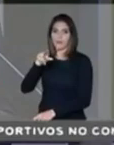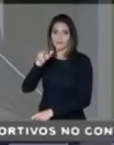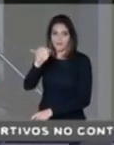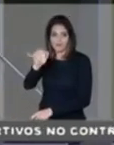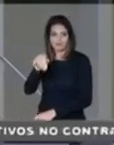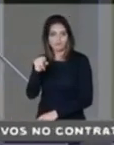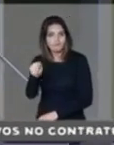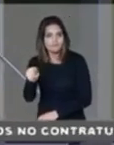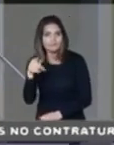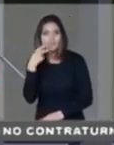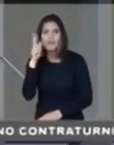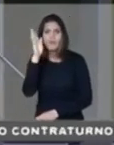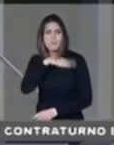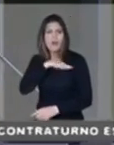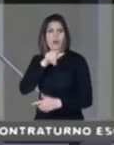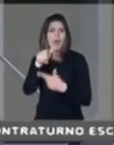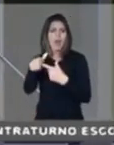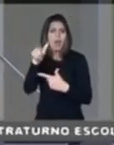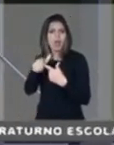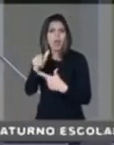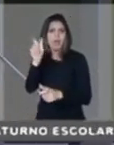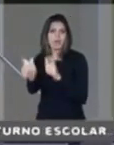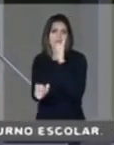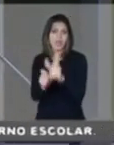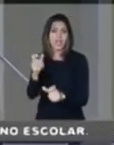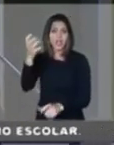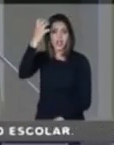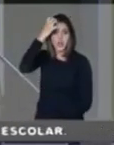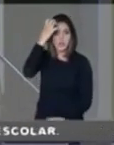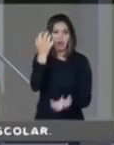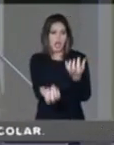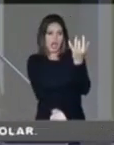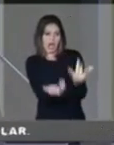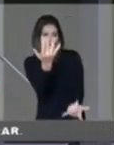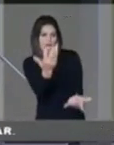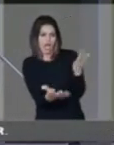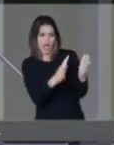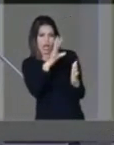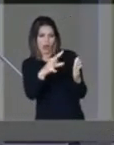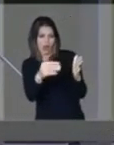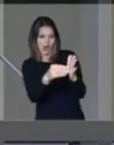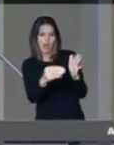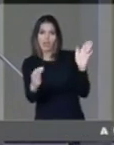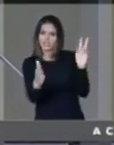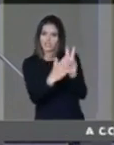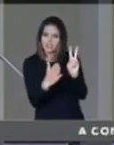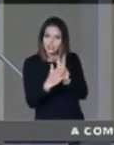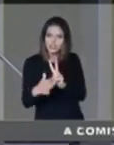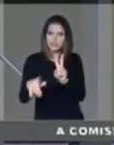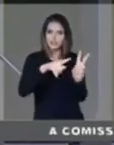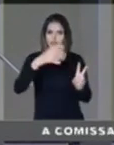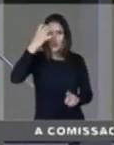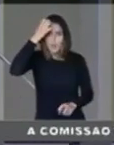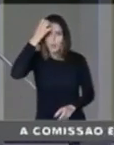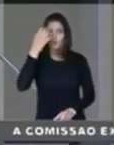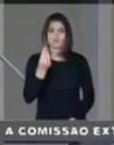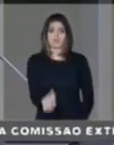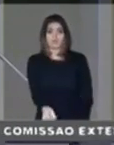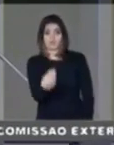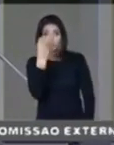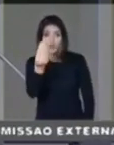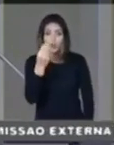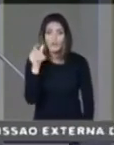brasileiro. Mas Bolsonaro vai lá dizer que a culpa das queimadas são dos índios. Como pode ser